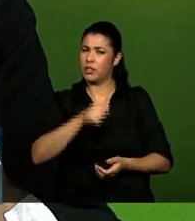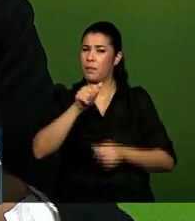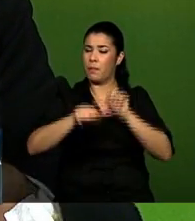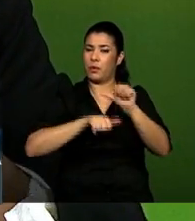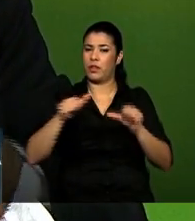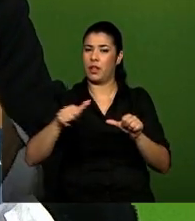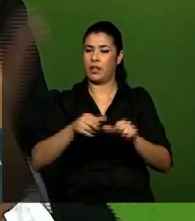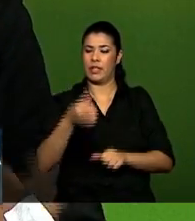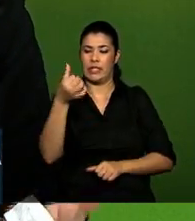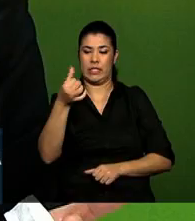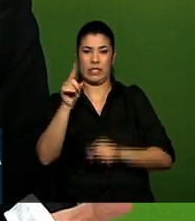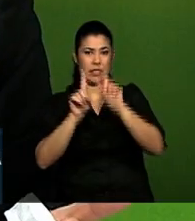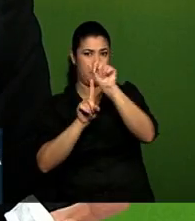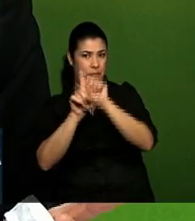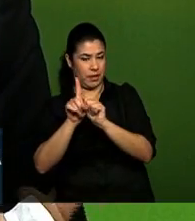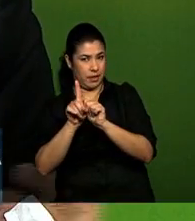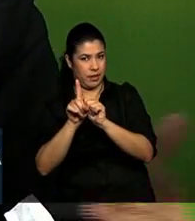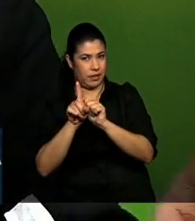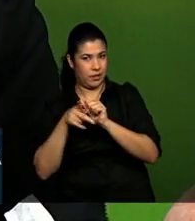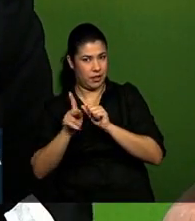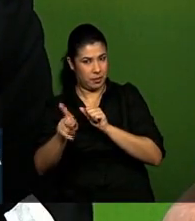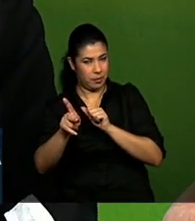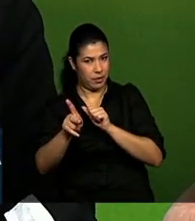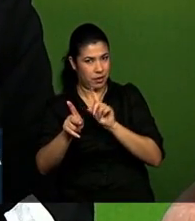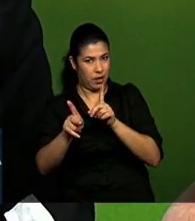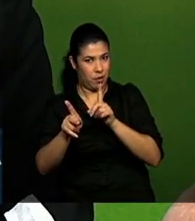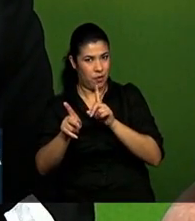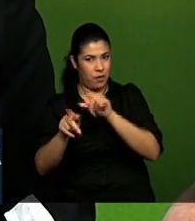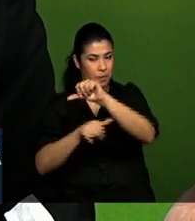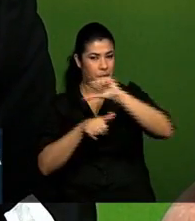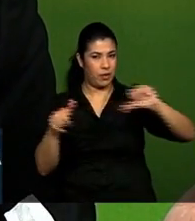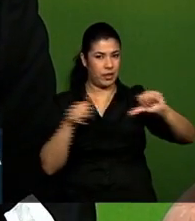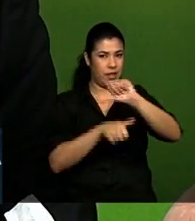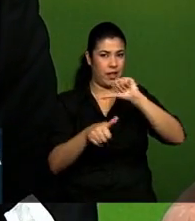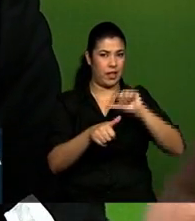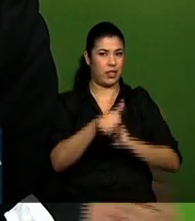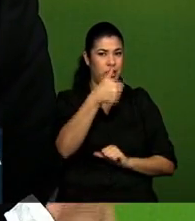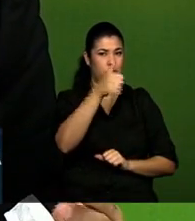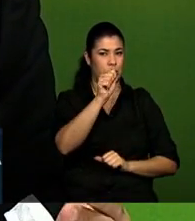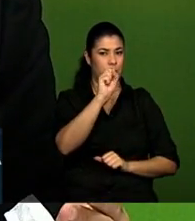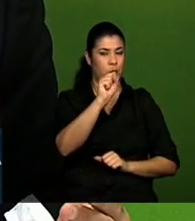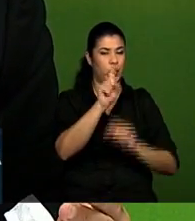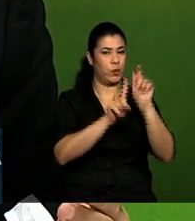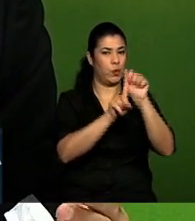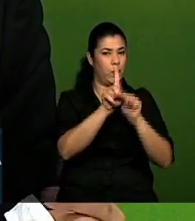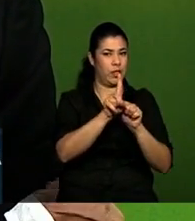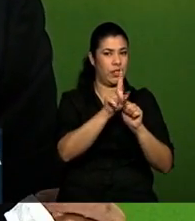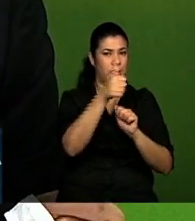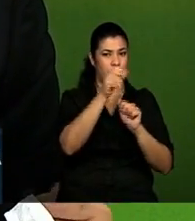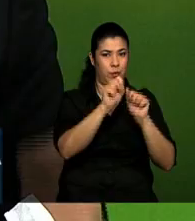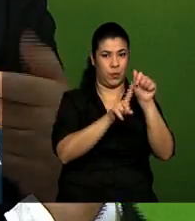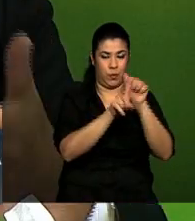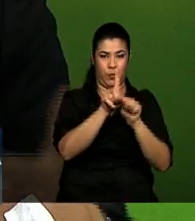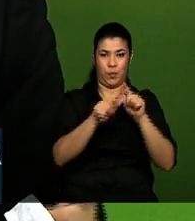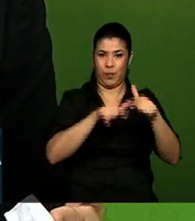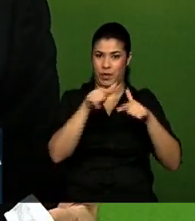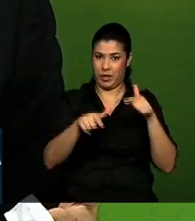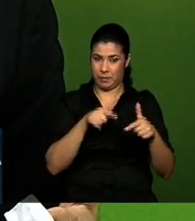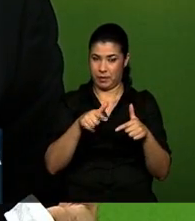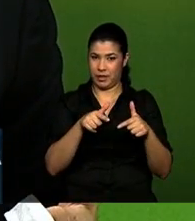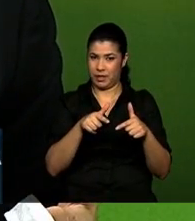meses não ininterruptos num período de 24 meses de tal forma que a gente possa